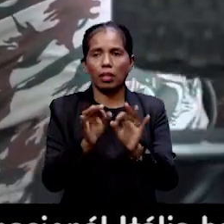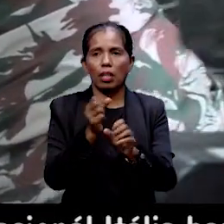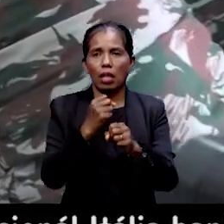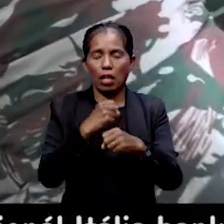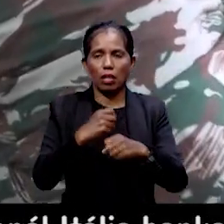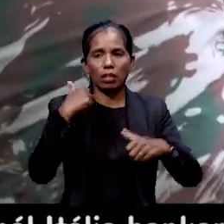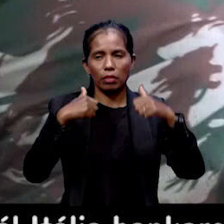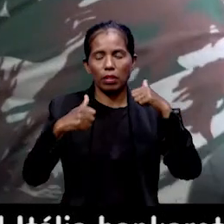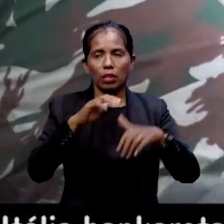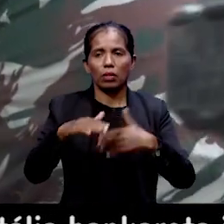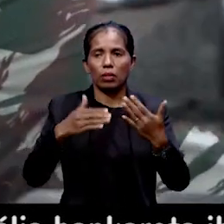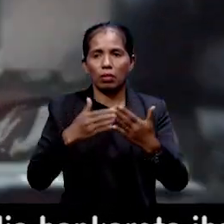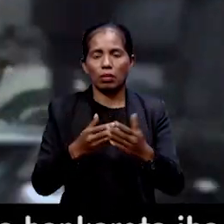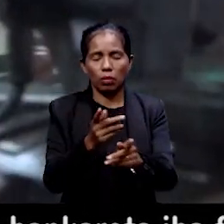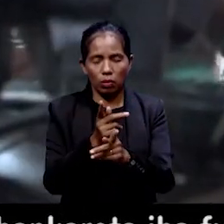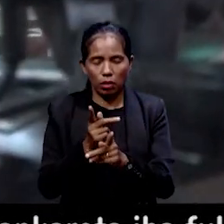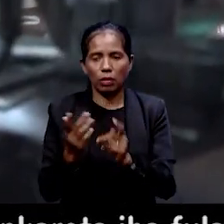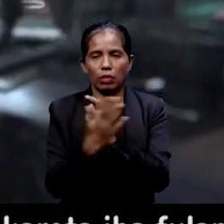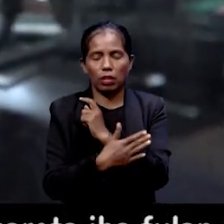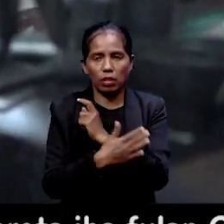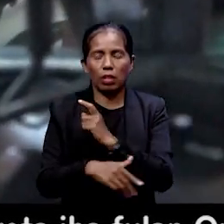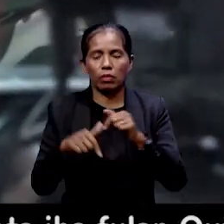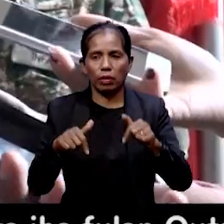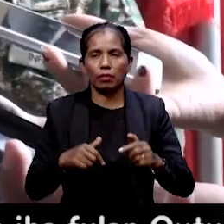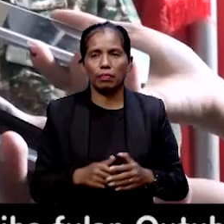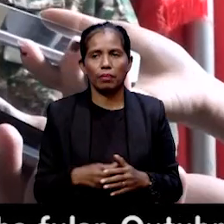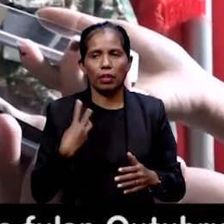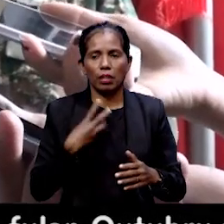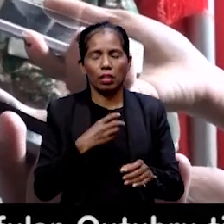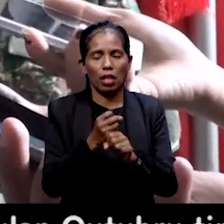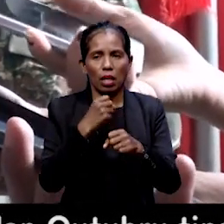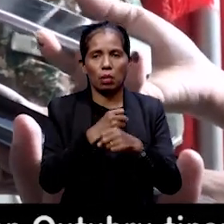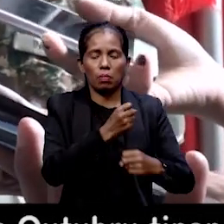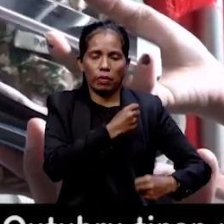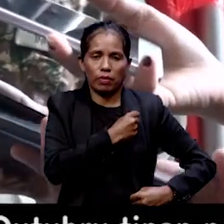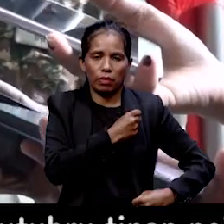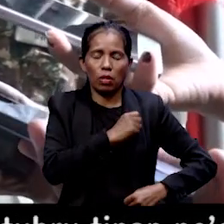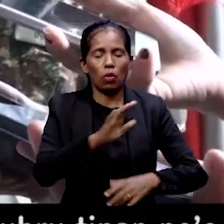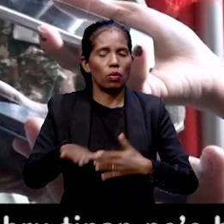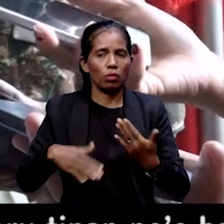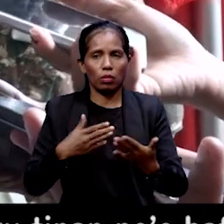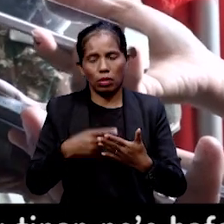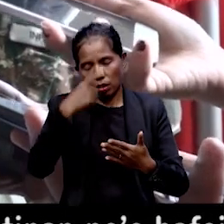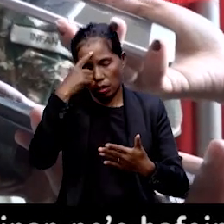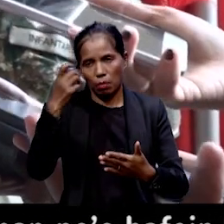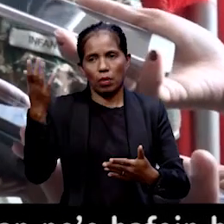atividade hotu nune bele asigura na saungnem. Tar halo ba forsa tomak tamba